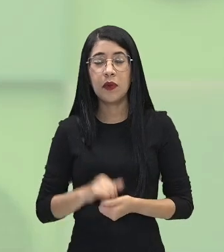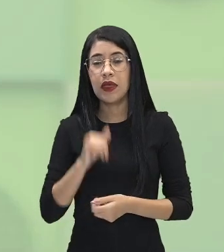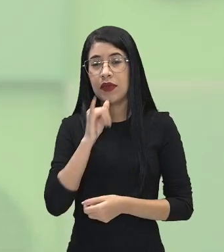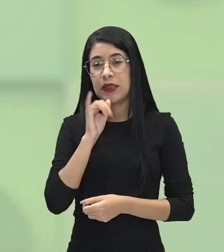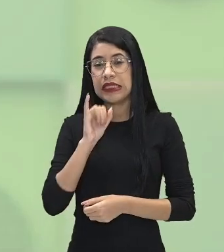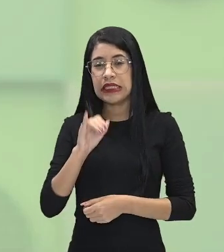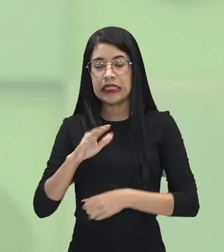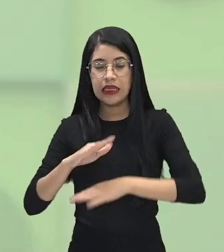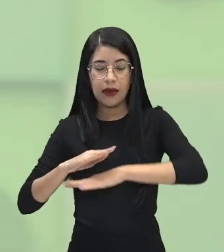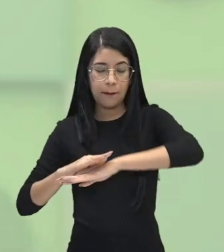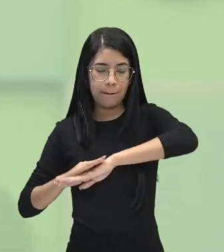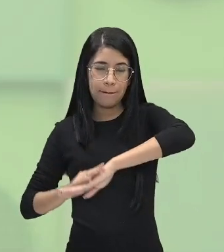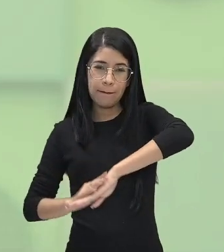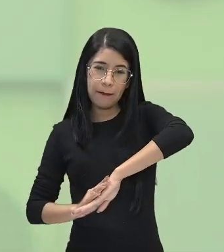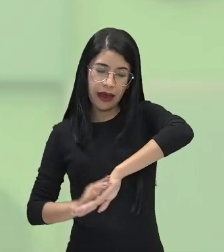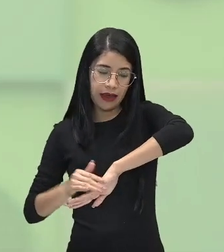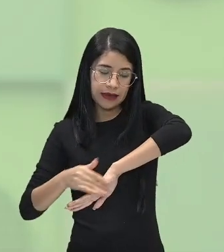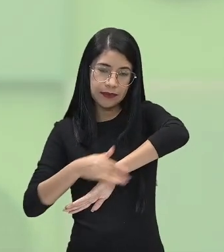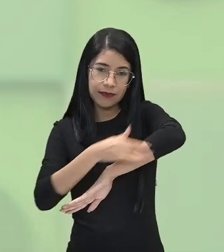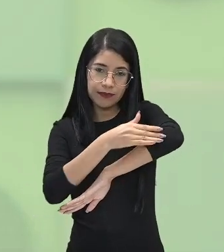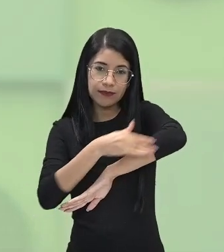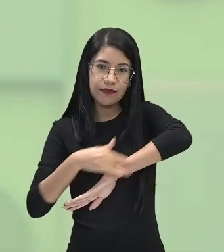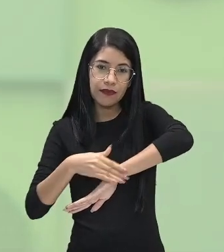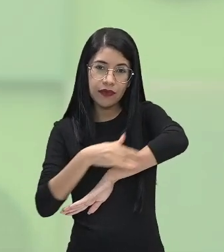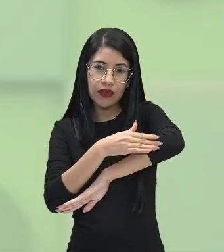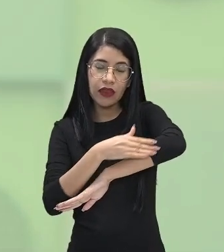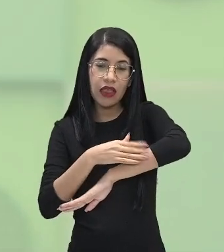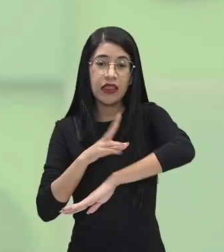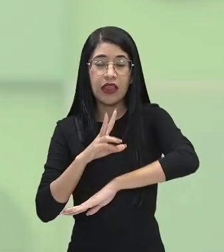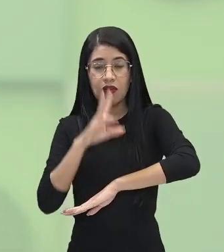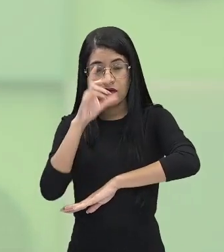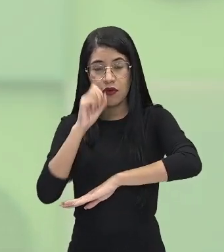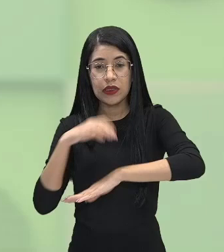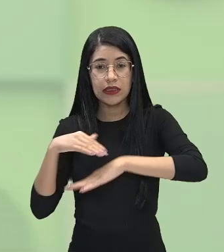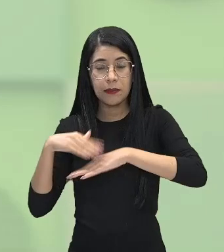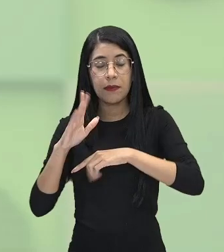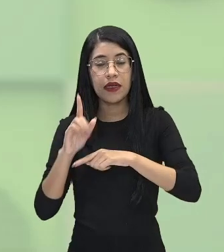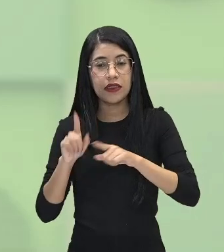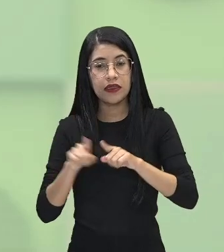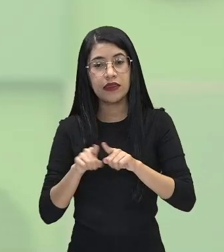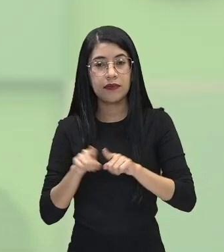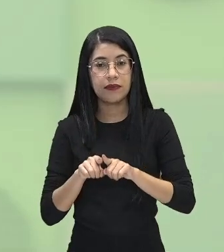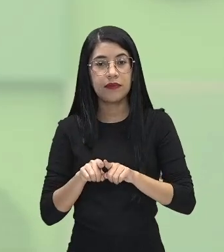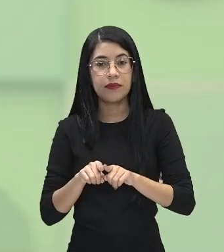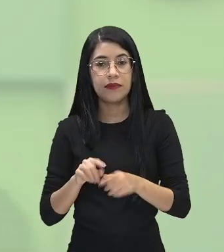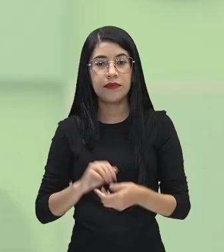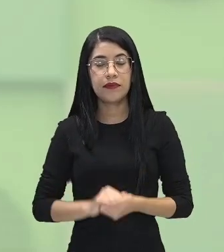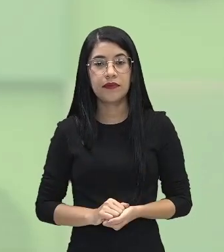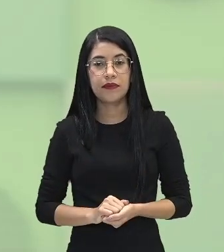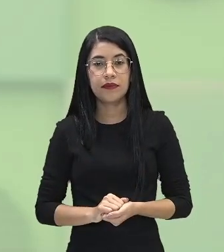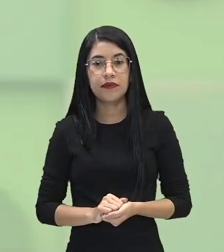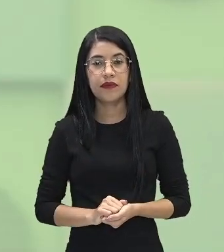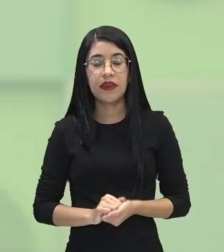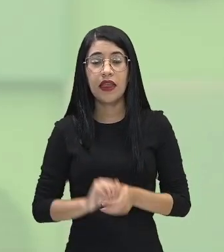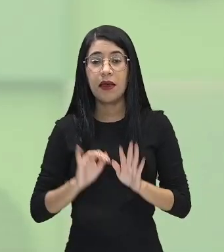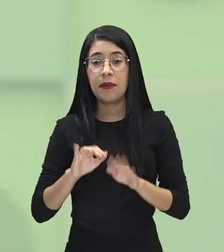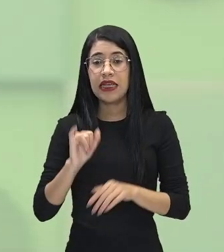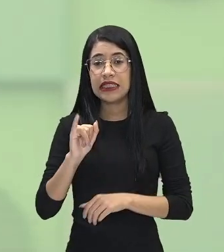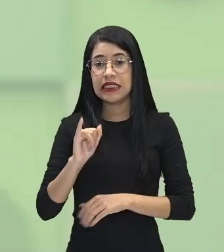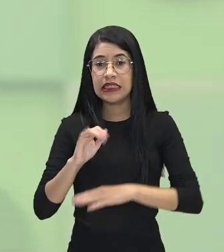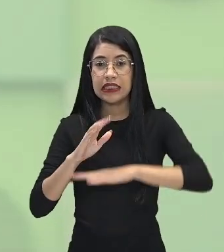inclinado ele é muito inclinado, né, a gente vai fazer uma força maior para subir essa rampa, né? Porém, se a